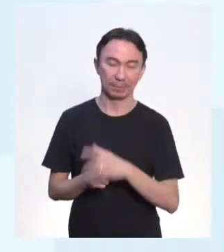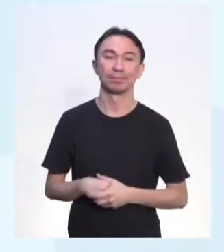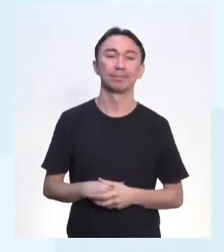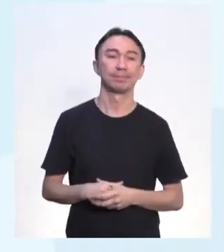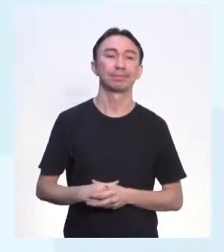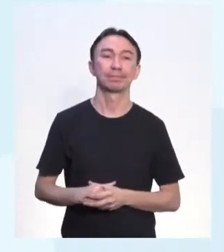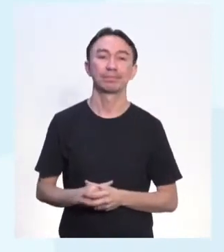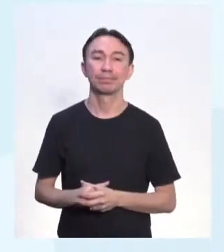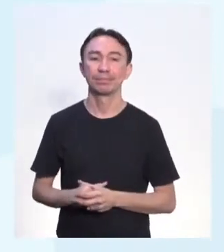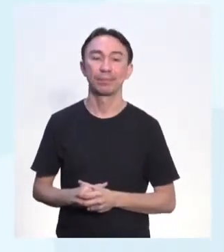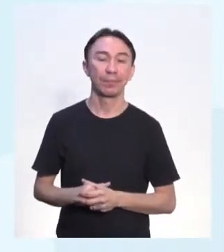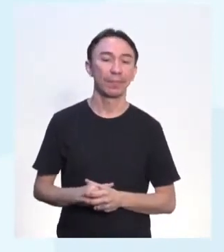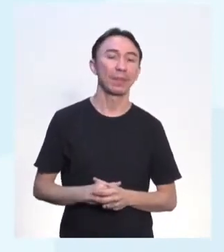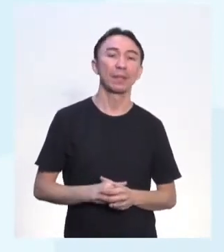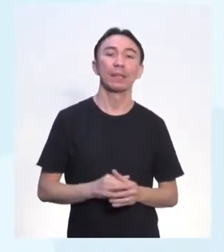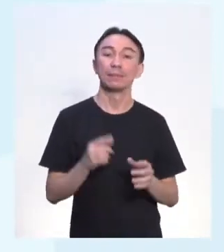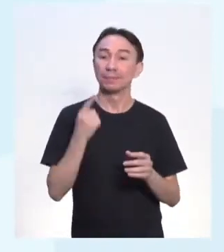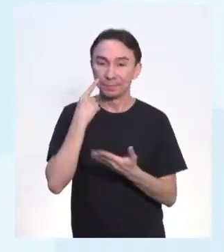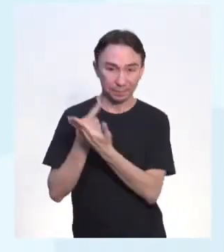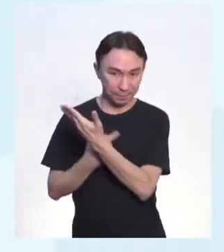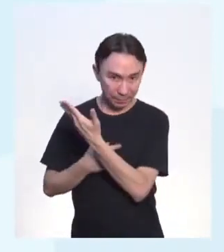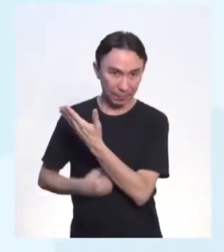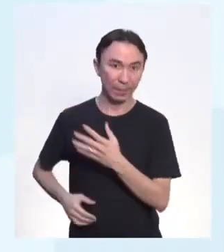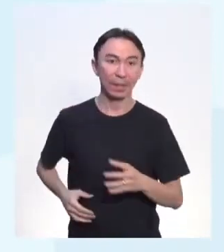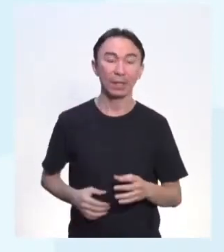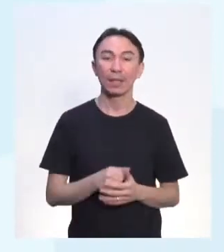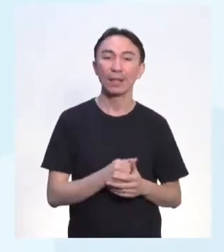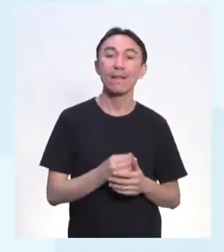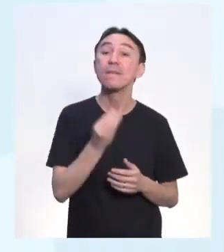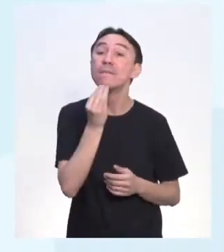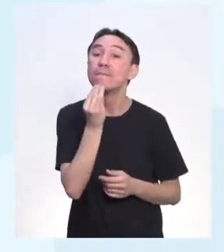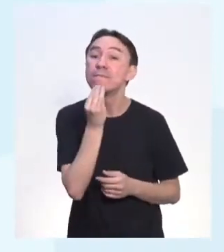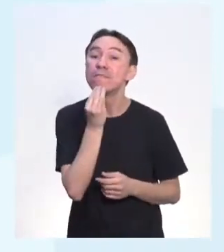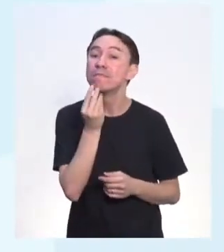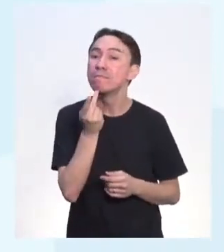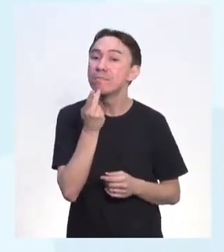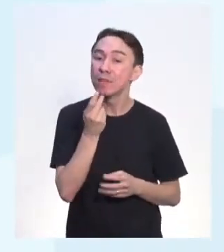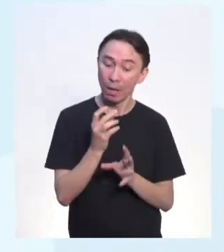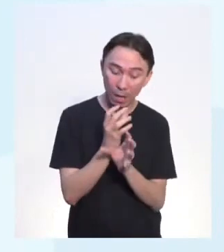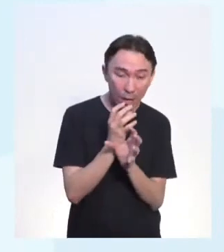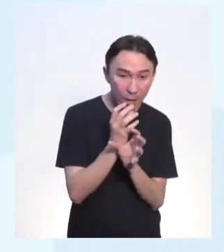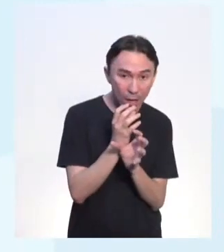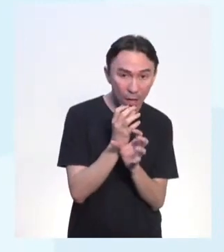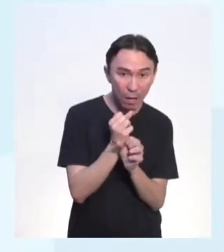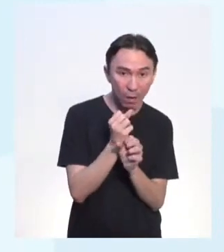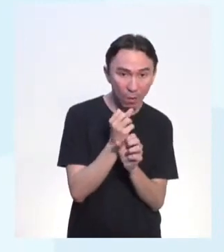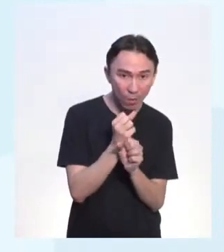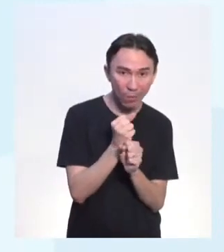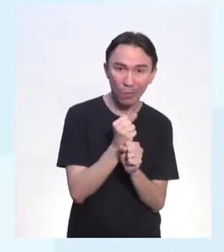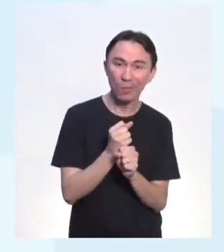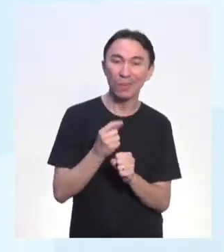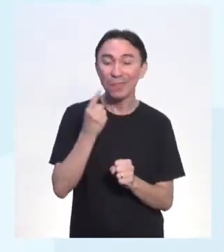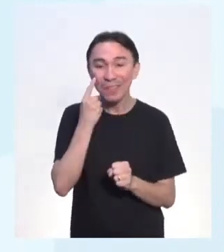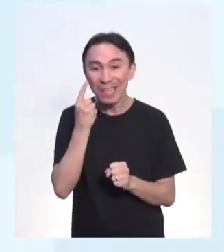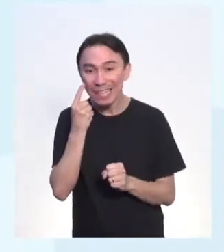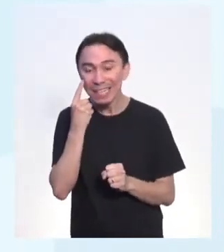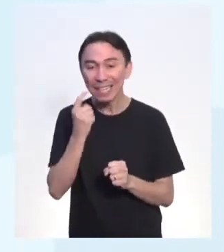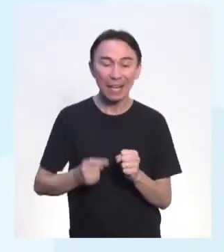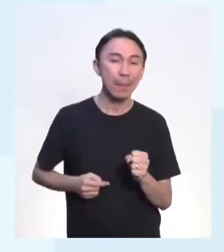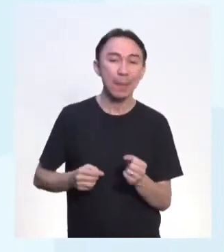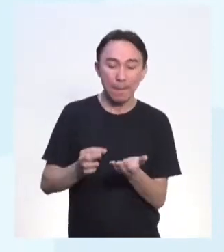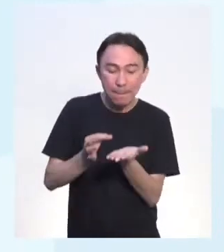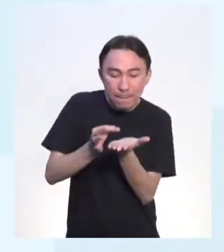lá. Calcule a probabilidade, então, aquele valor do P, que é aquela divisãozinha, de se obter a face